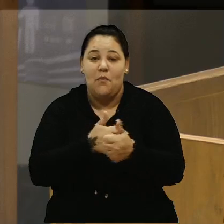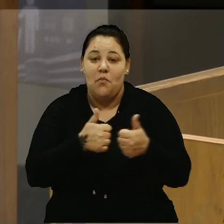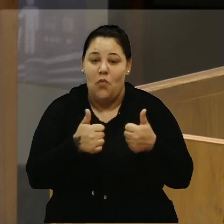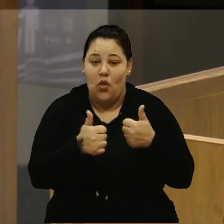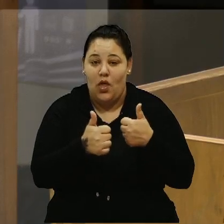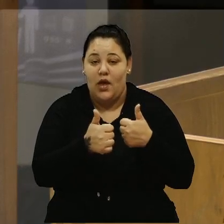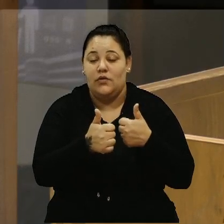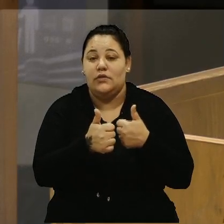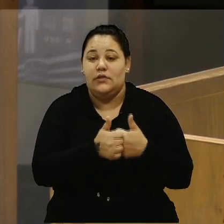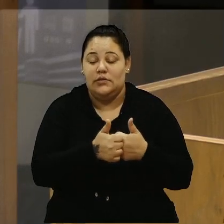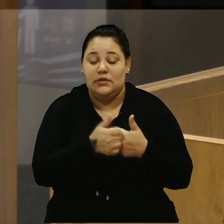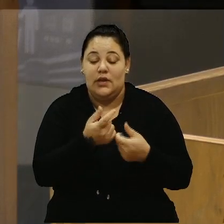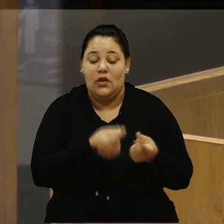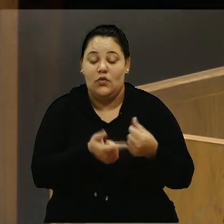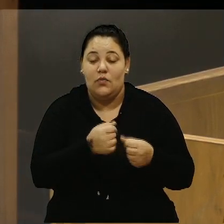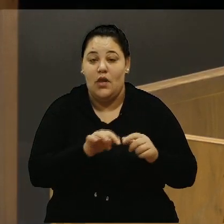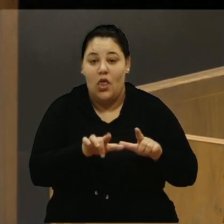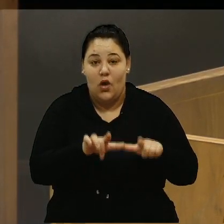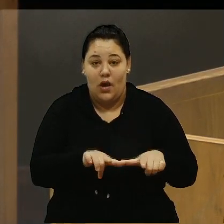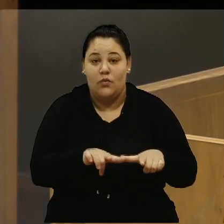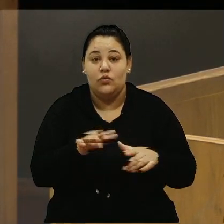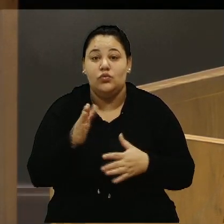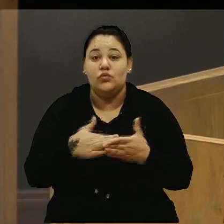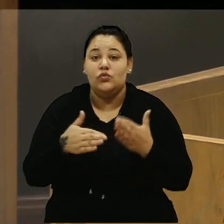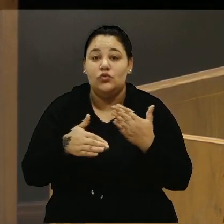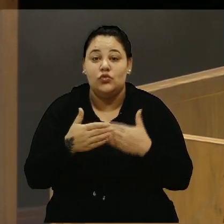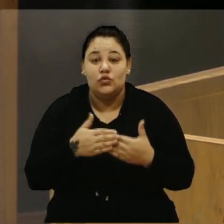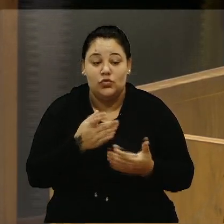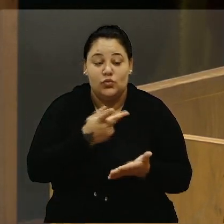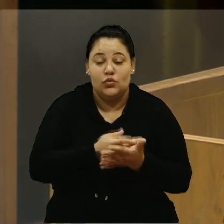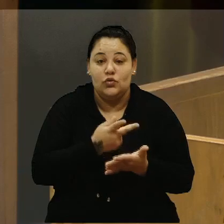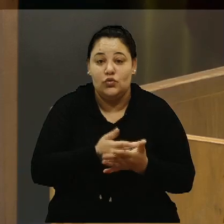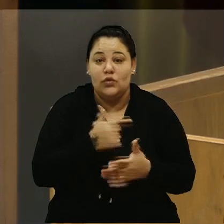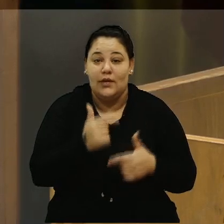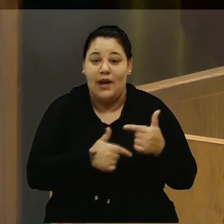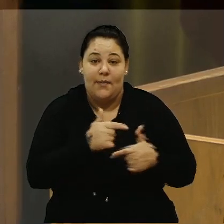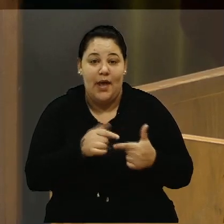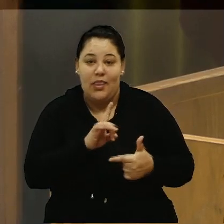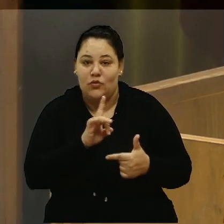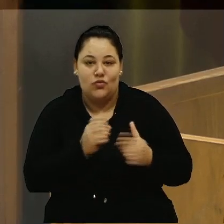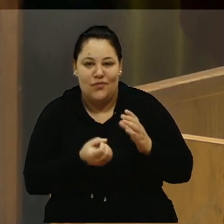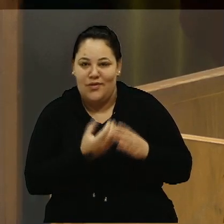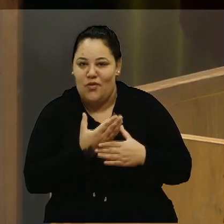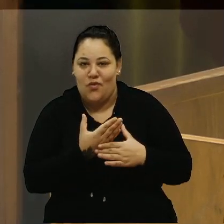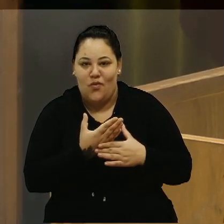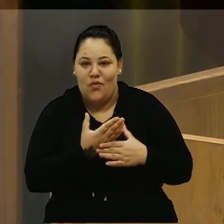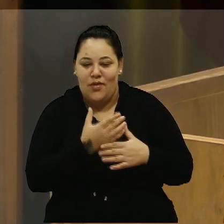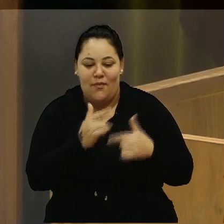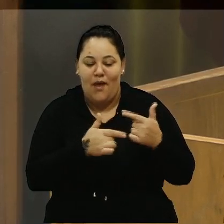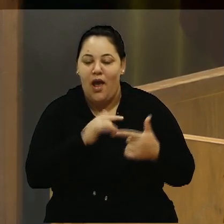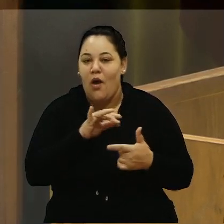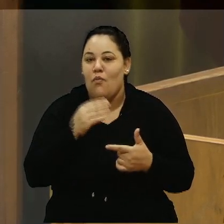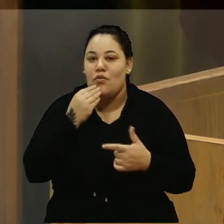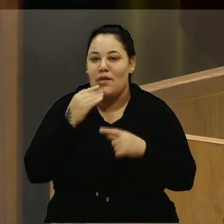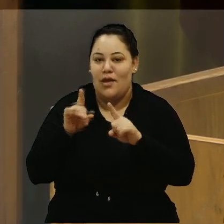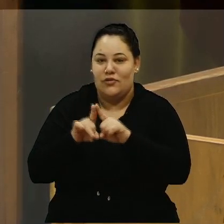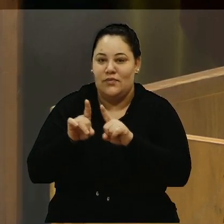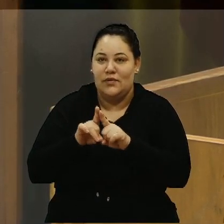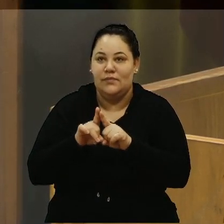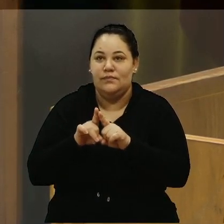econômico local. Seus produtos e serviços não só geraram empregos e oportunidades, mas